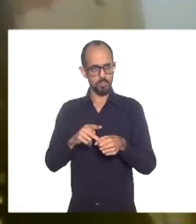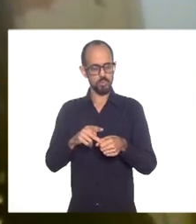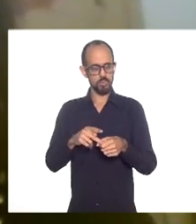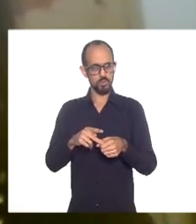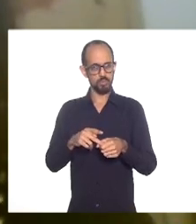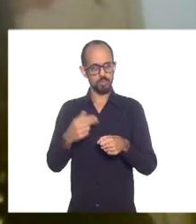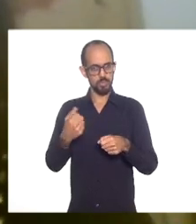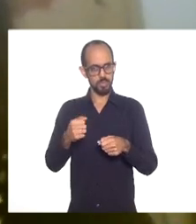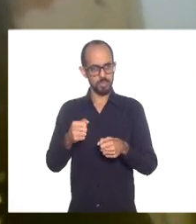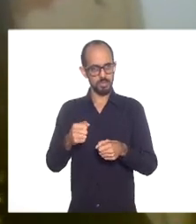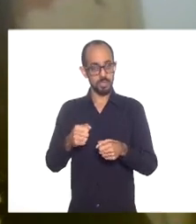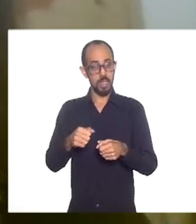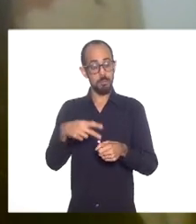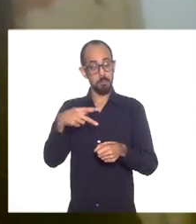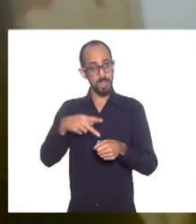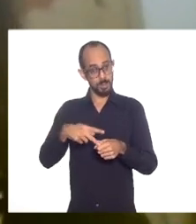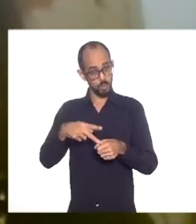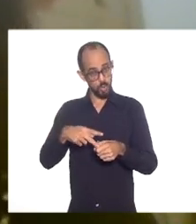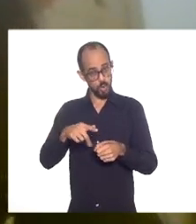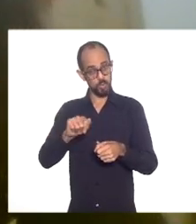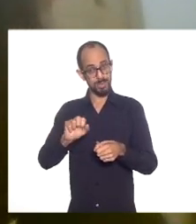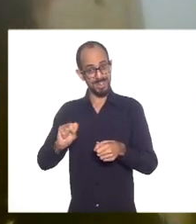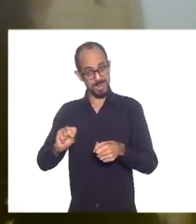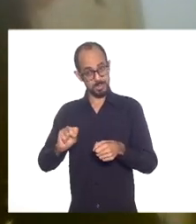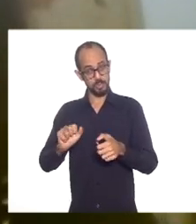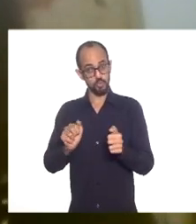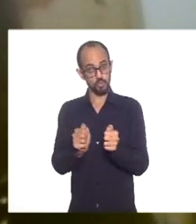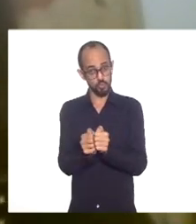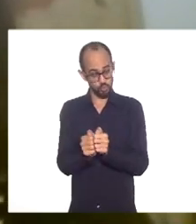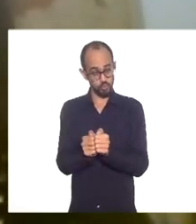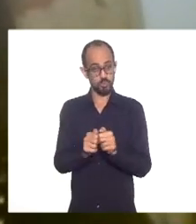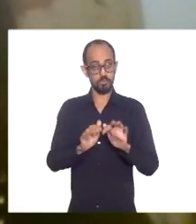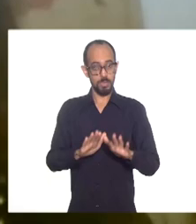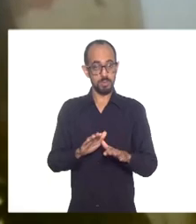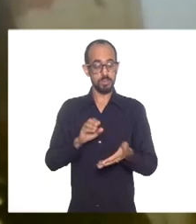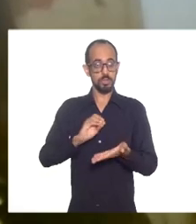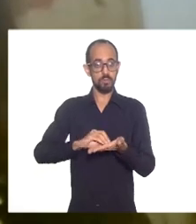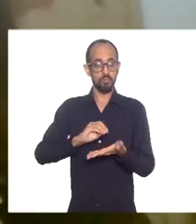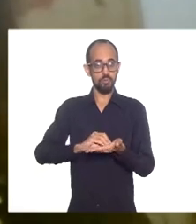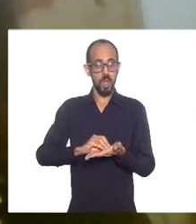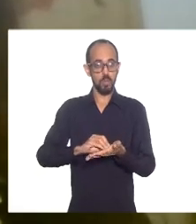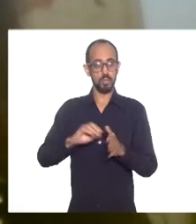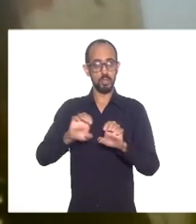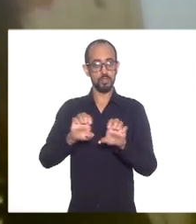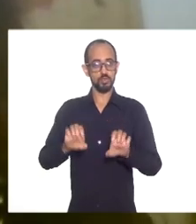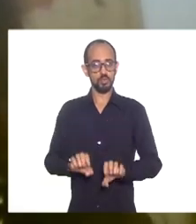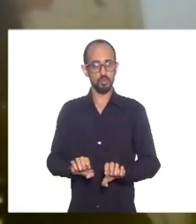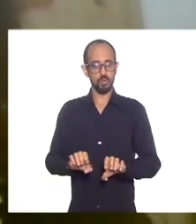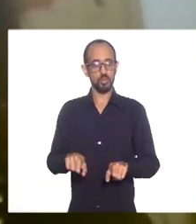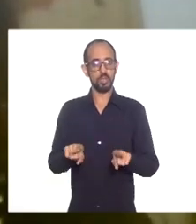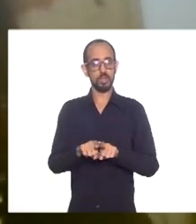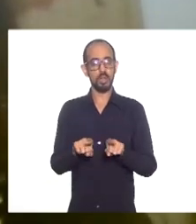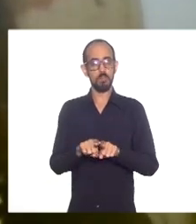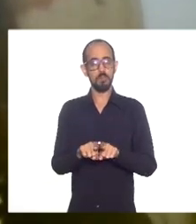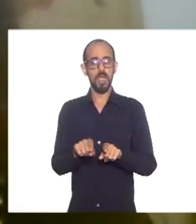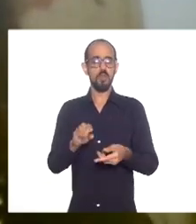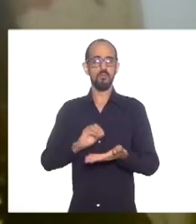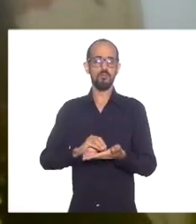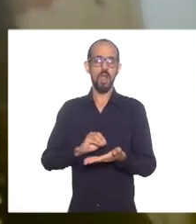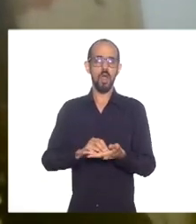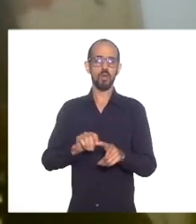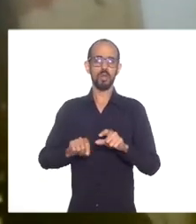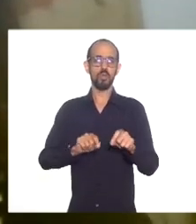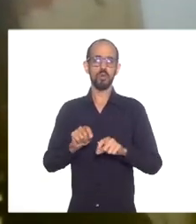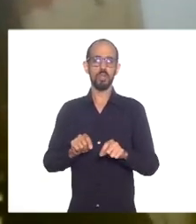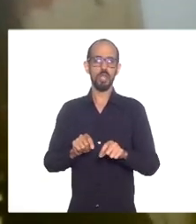receita petróleo e gás. Só que nós temos carência de infraestrutura e nós temos também carência de